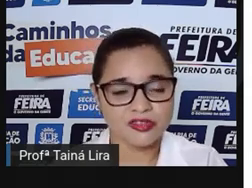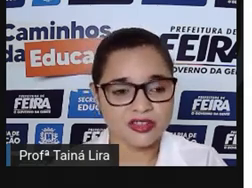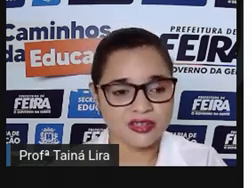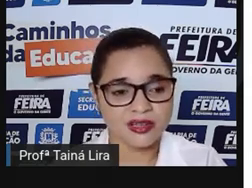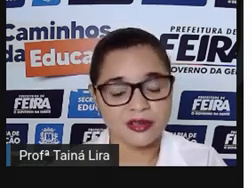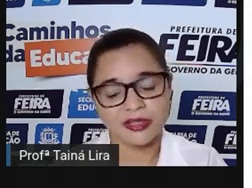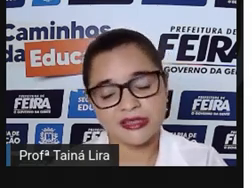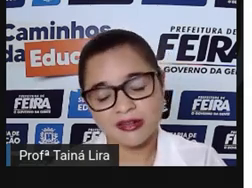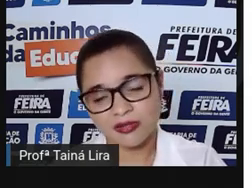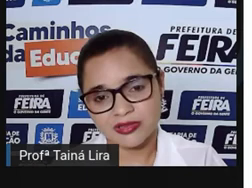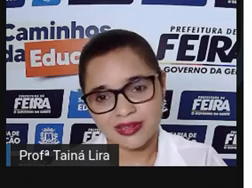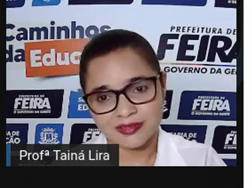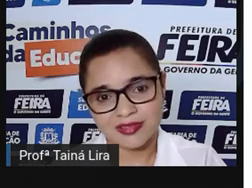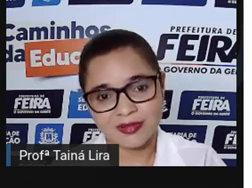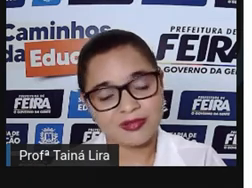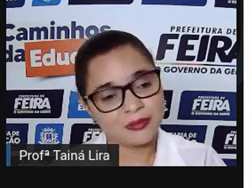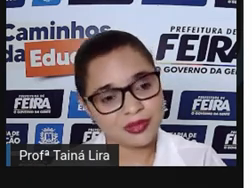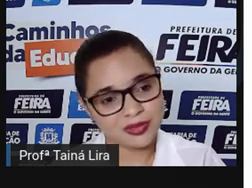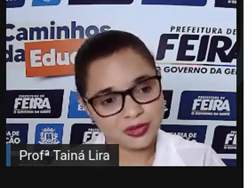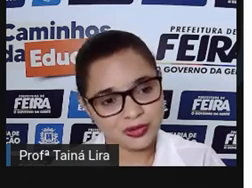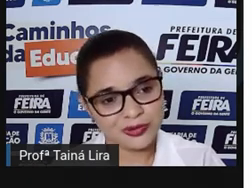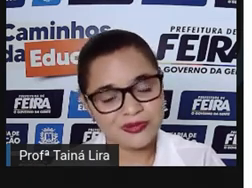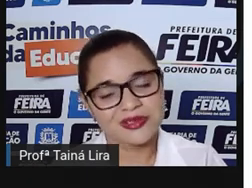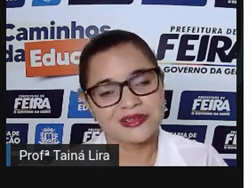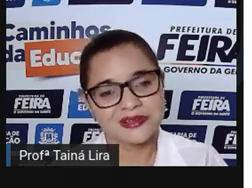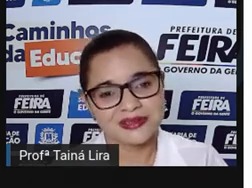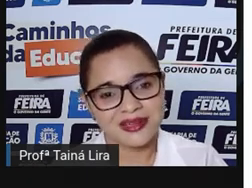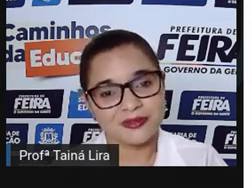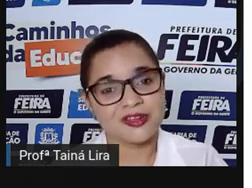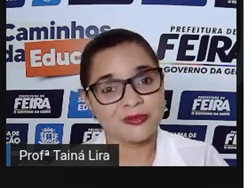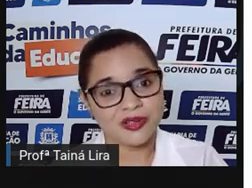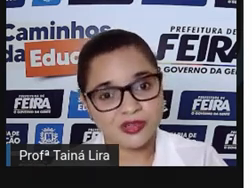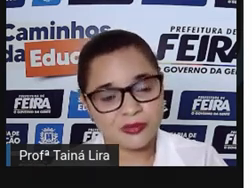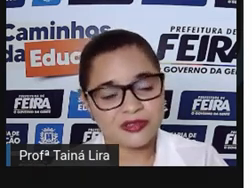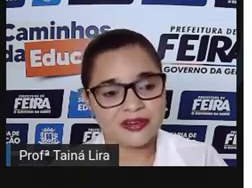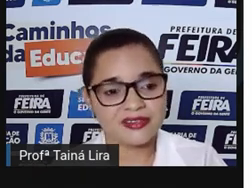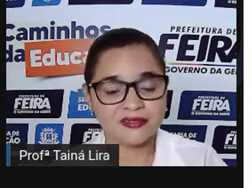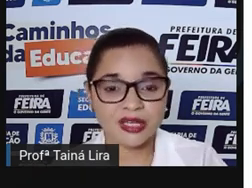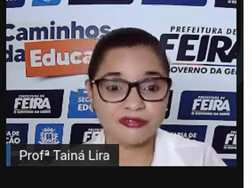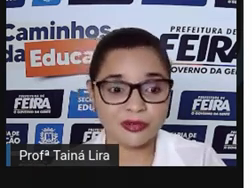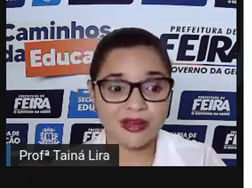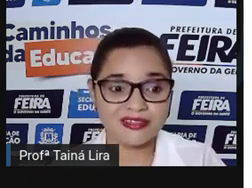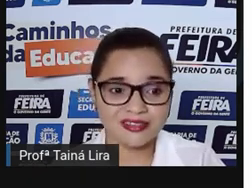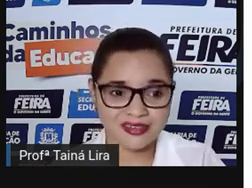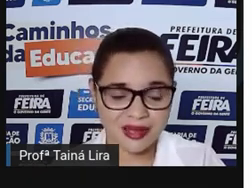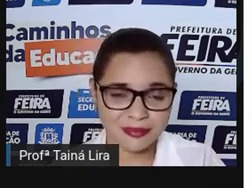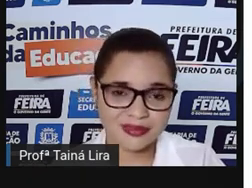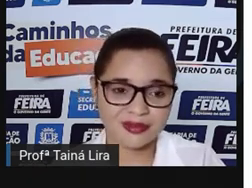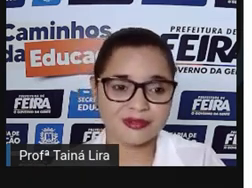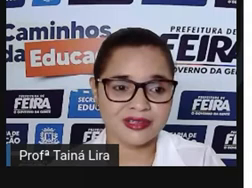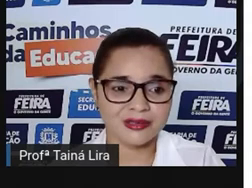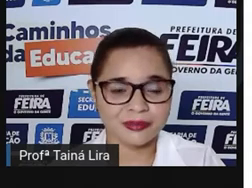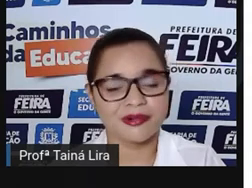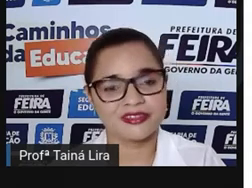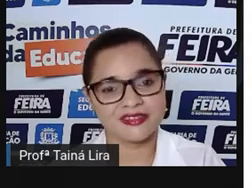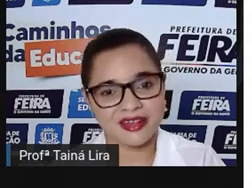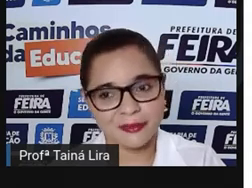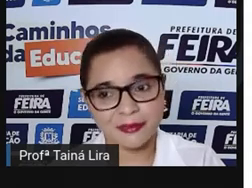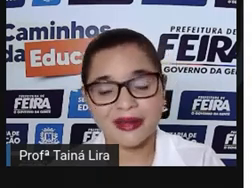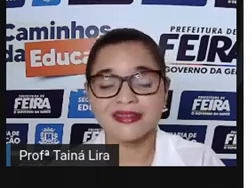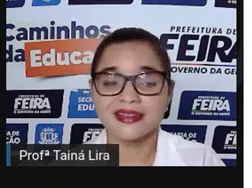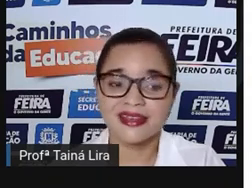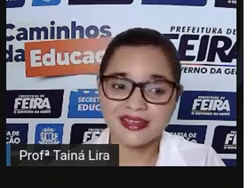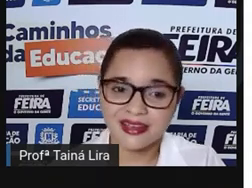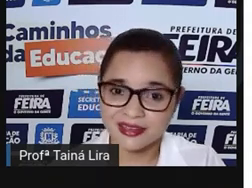eu consegui, né, eu entrei em contato lá com o laboratório, tá? Usei um meio de comunicação é que foi o WhatsApp, entrei em contato por